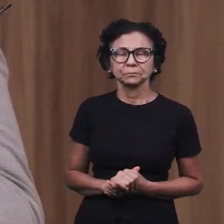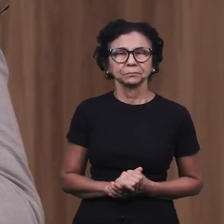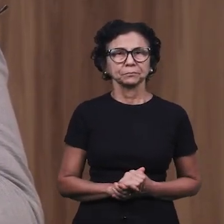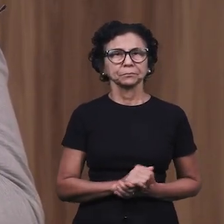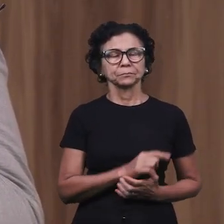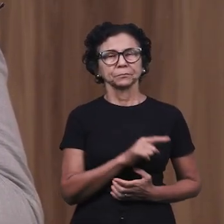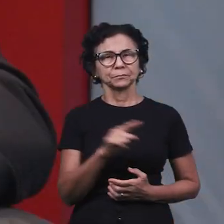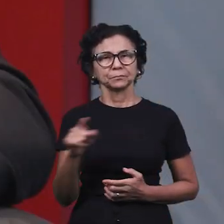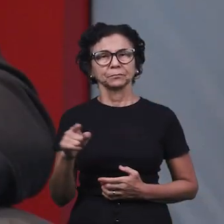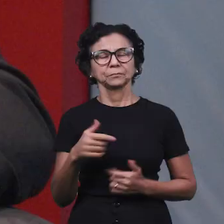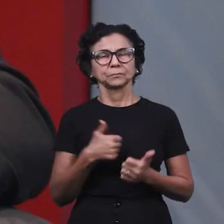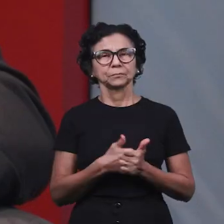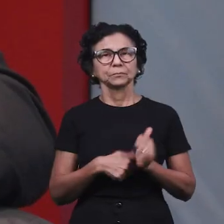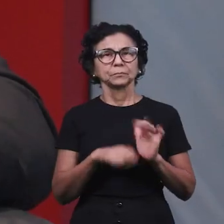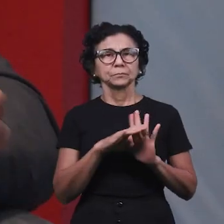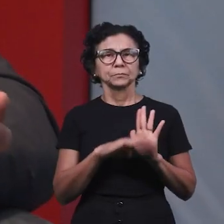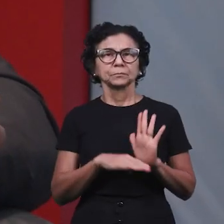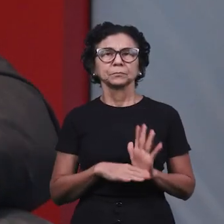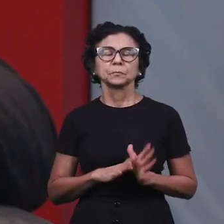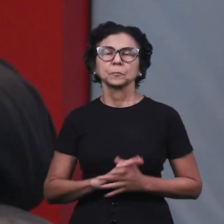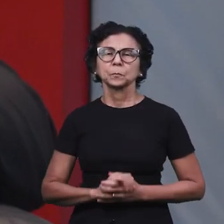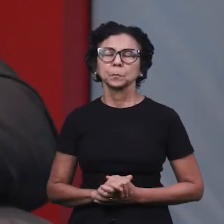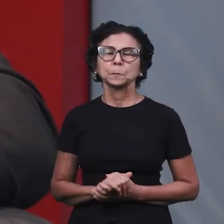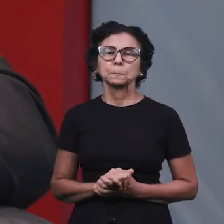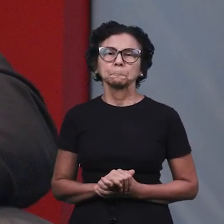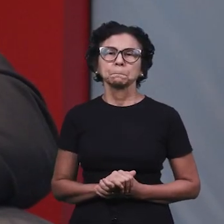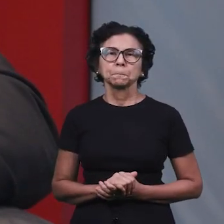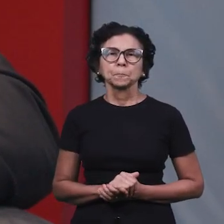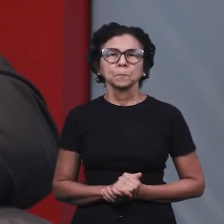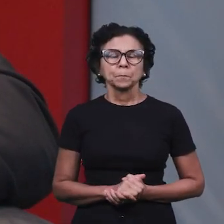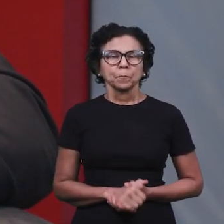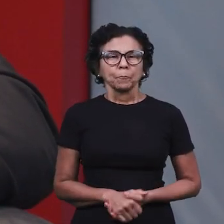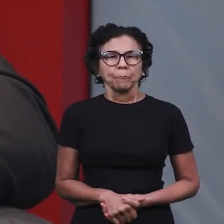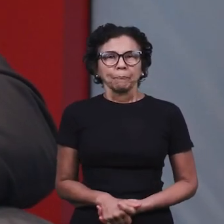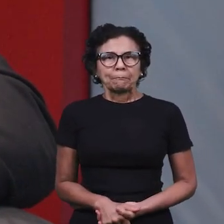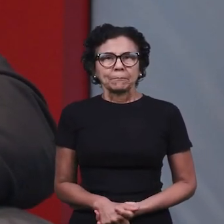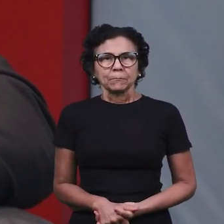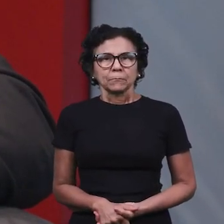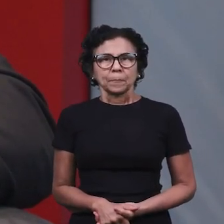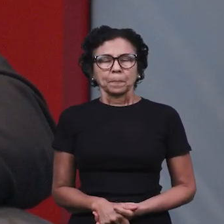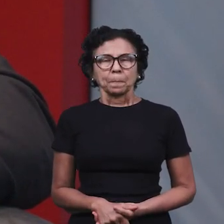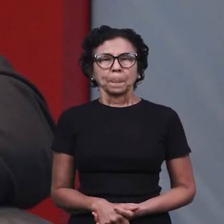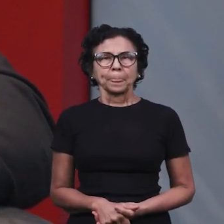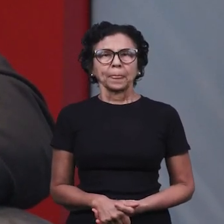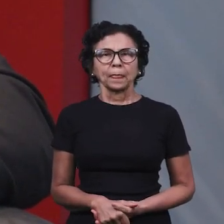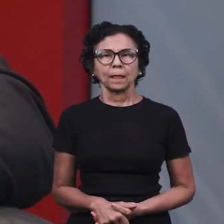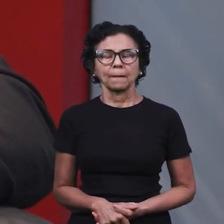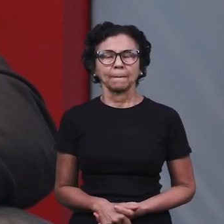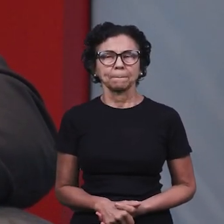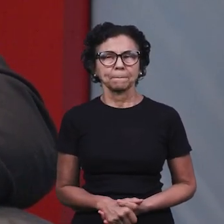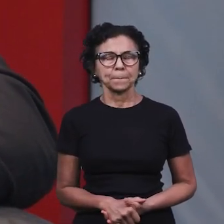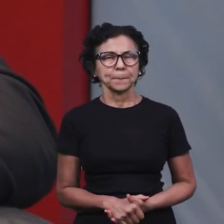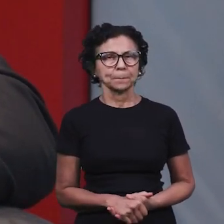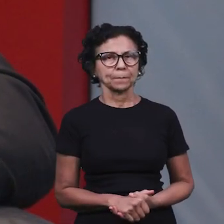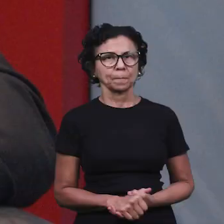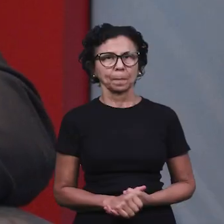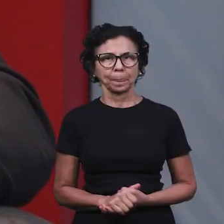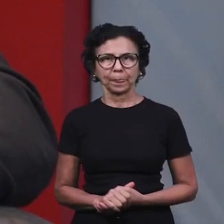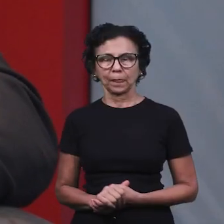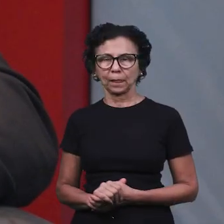seja bem-vindo. A paz do Senhor Jesus, pastor Luiz, a paz do Senhor Jesus, nossos irmãos estão conosco. Exatamente isso. Nesse encontro,